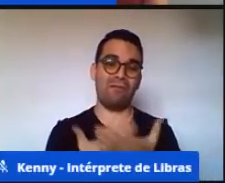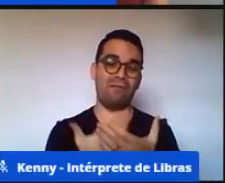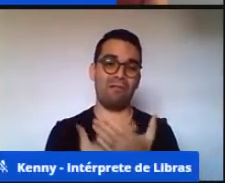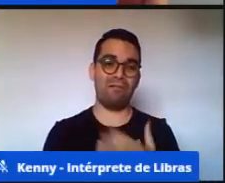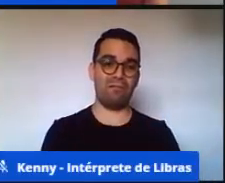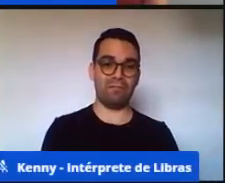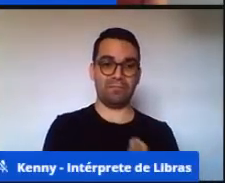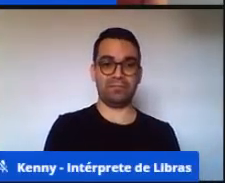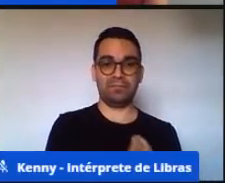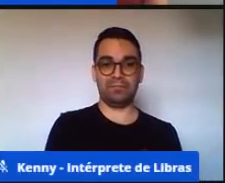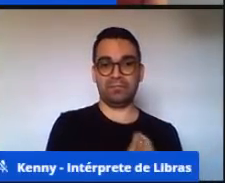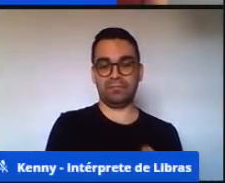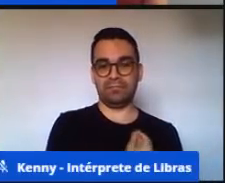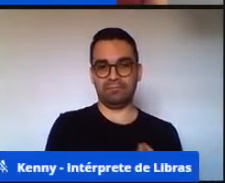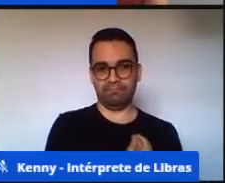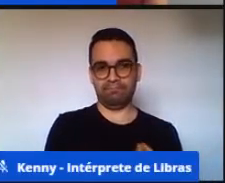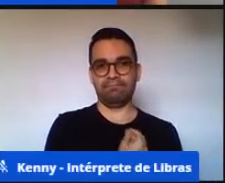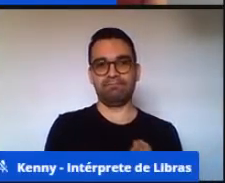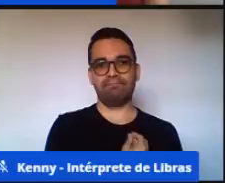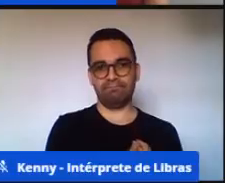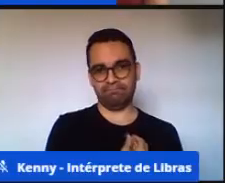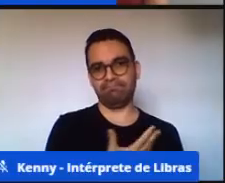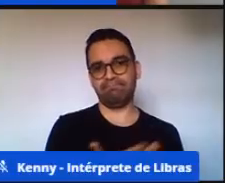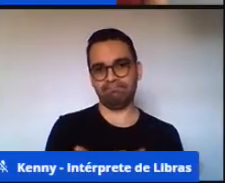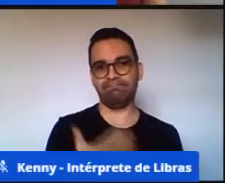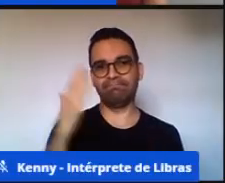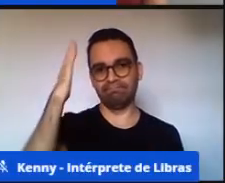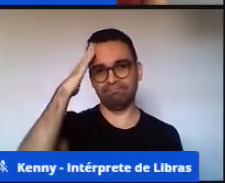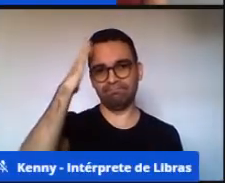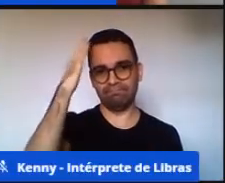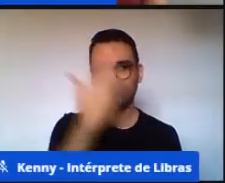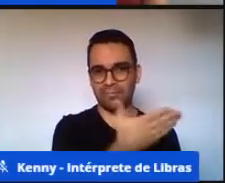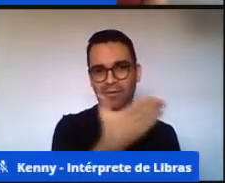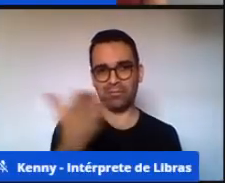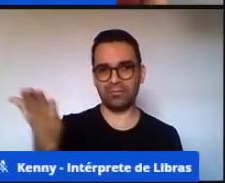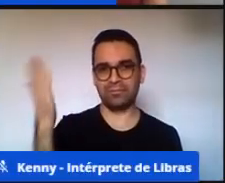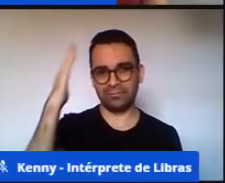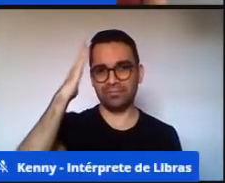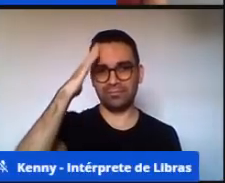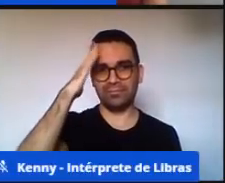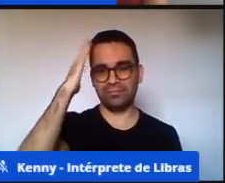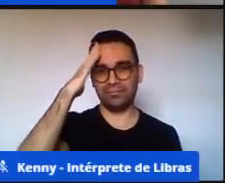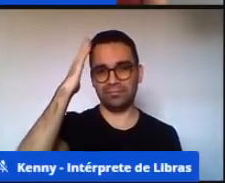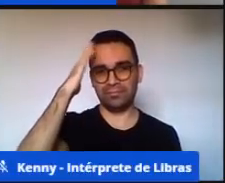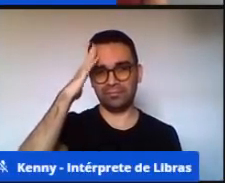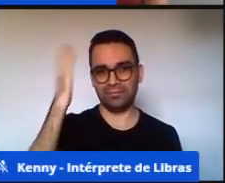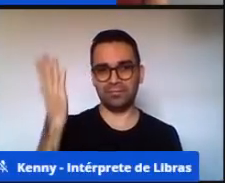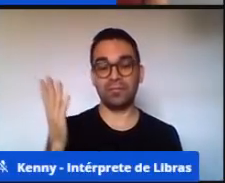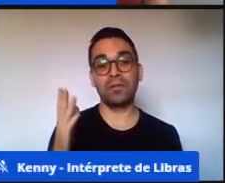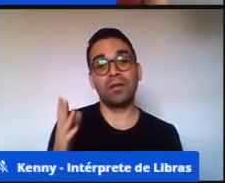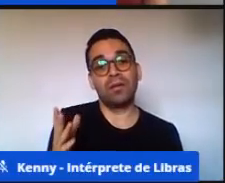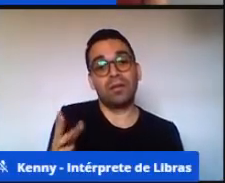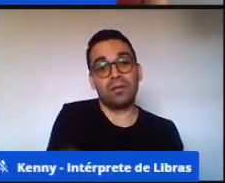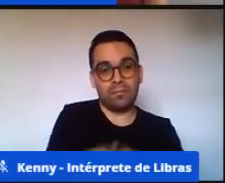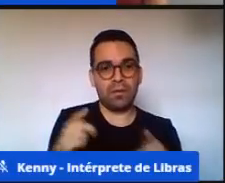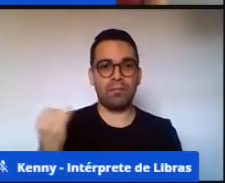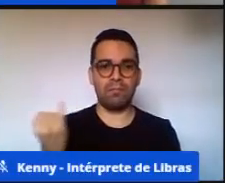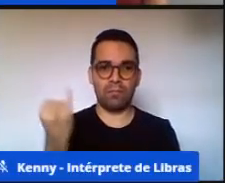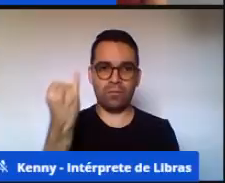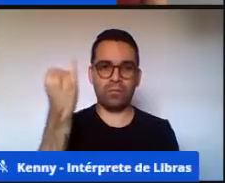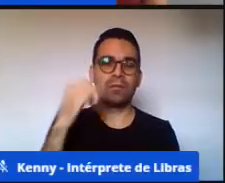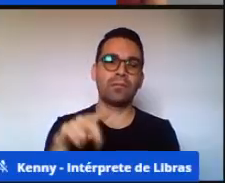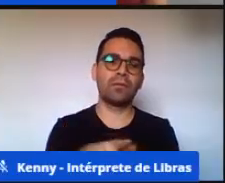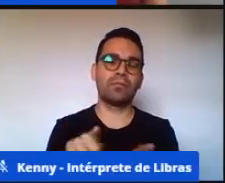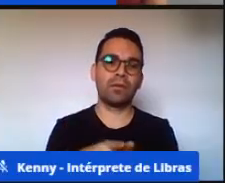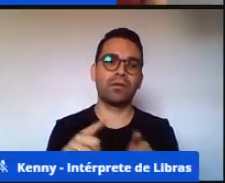vocês sabem melhor do que eu sobre isso. E, de qualquer forma, tem que ser mantidas as aulas remotas, porque vão ter alguns pais que não vão